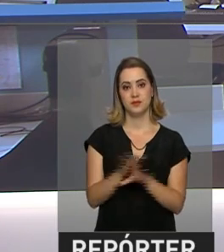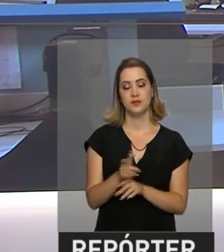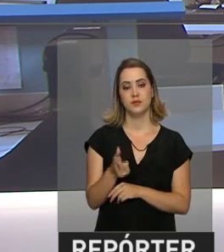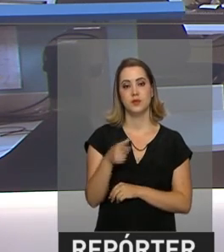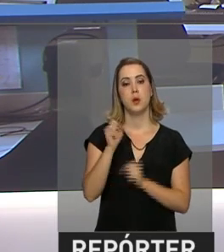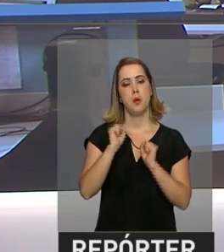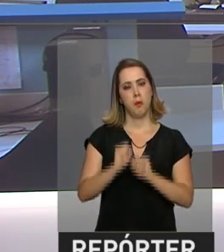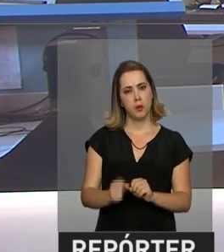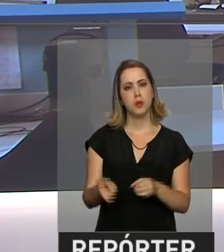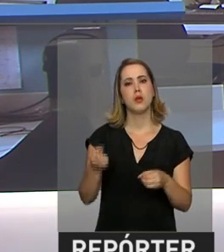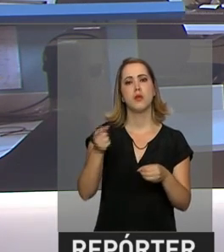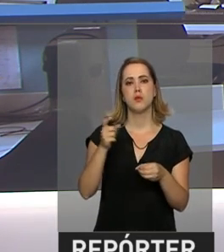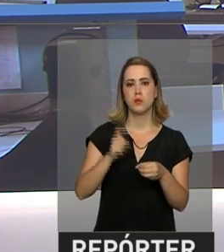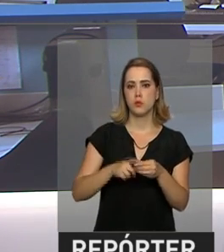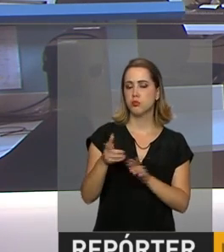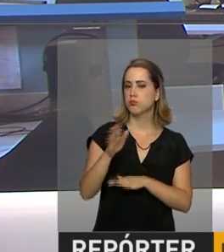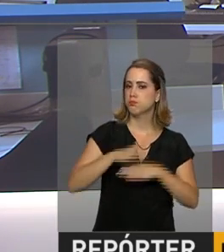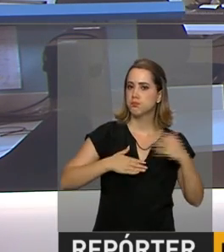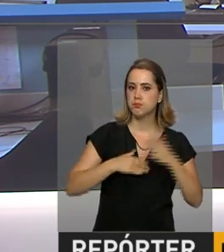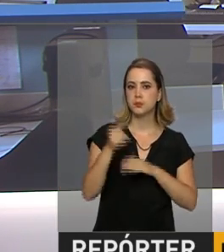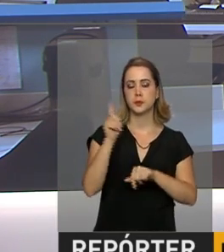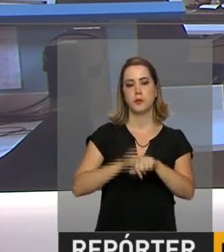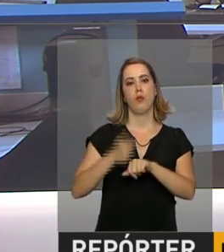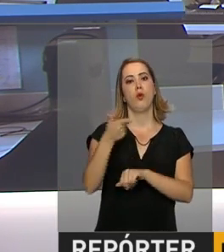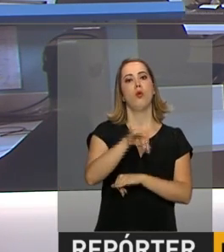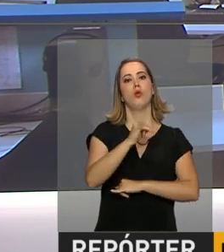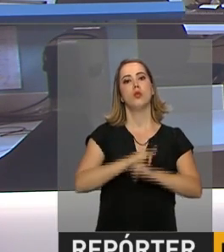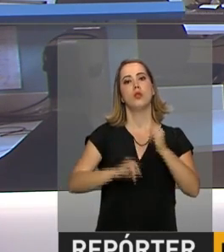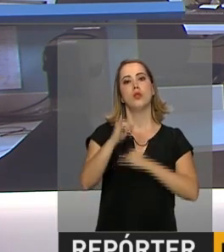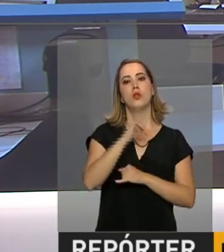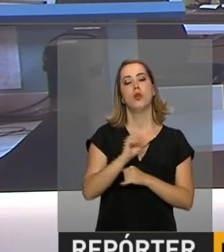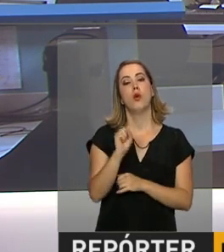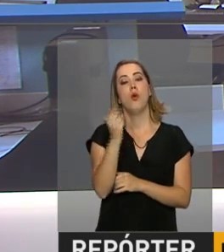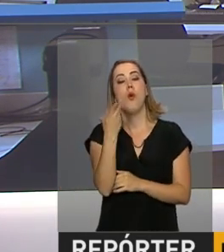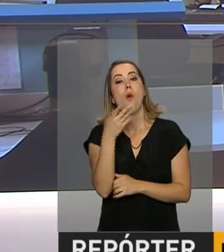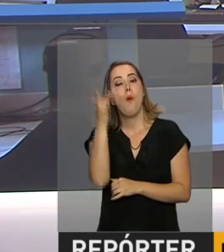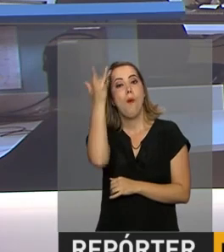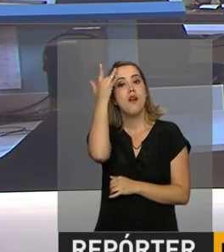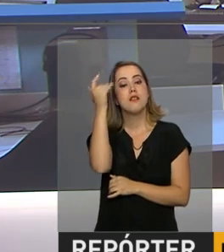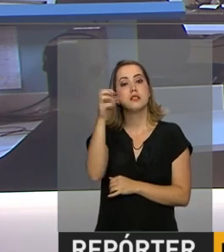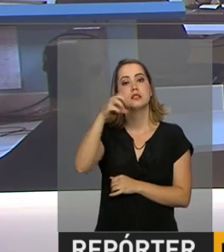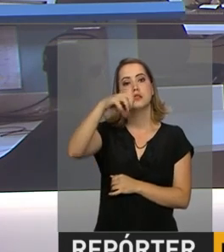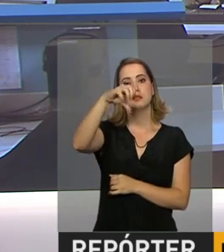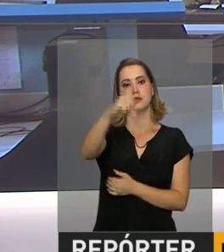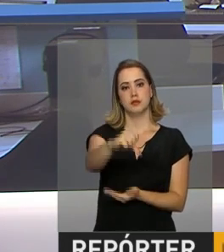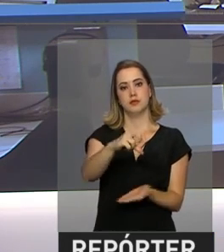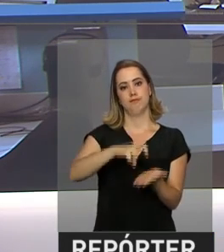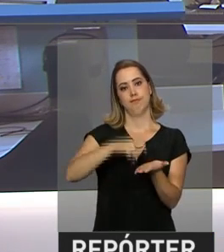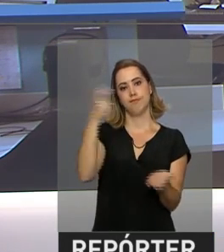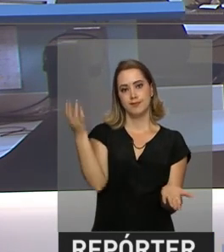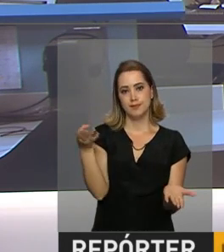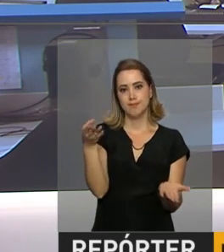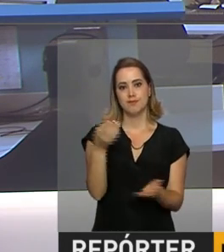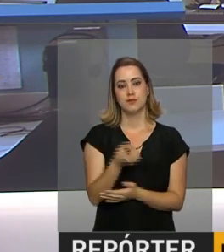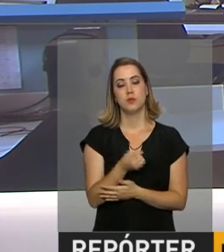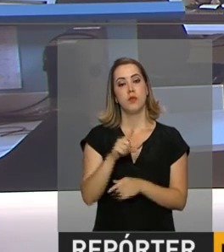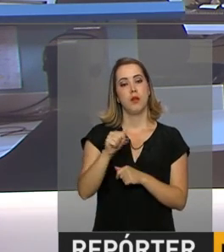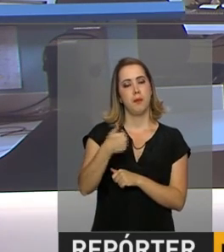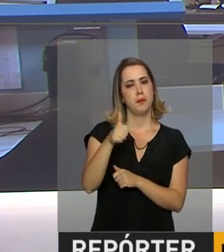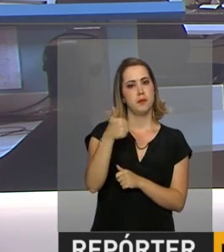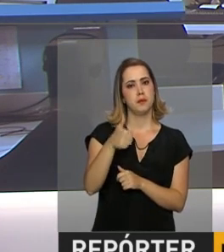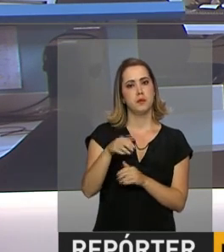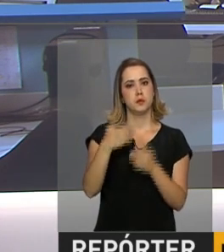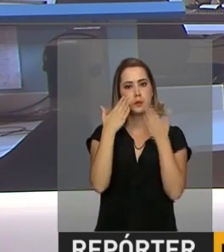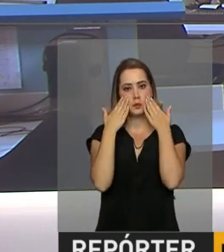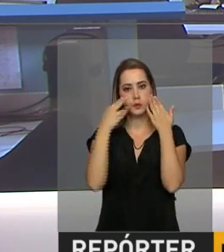mas podemos voltar a qualquer momento com outras informações não voltarmos hoje voltamos amanhã a partir das 9 da manhã na primeira edição